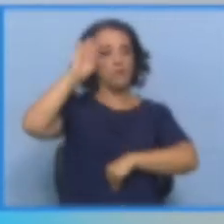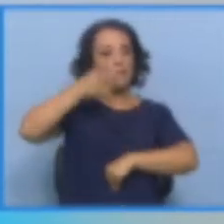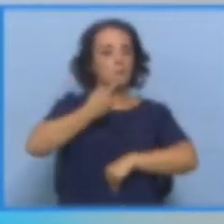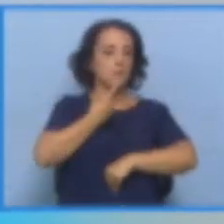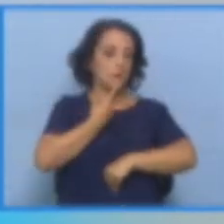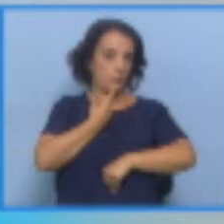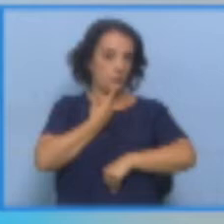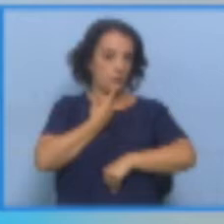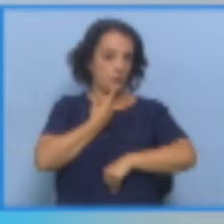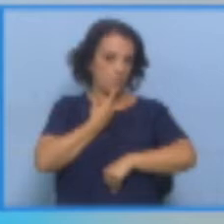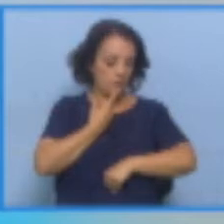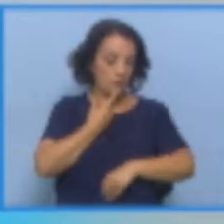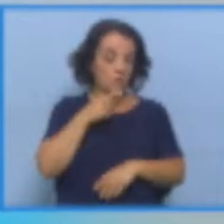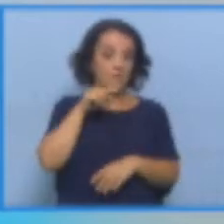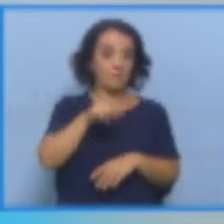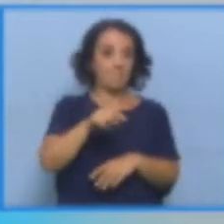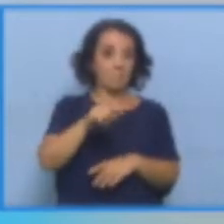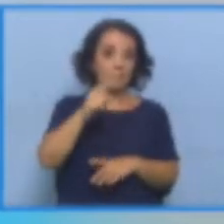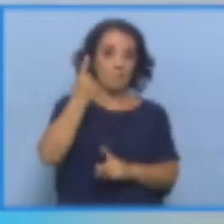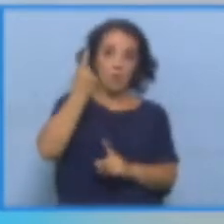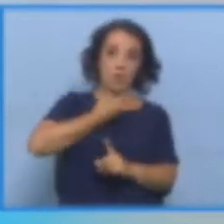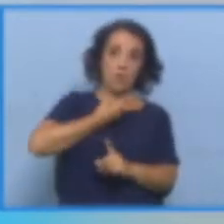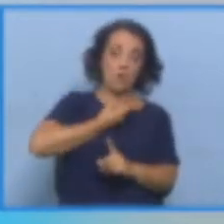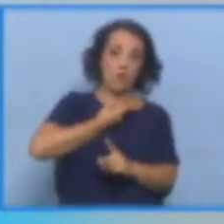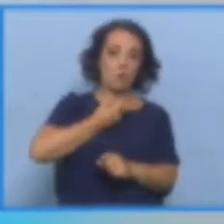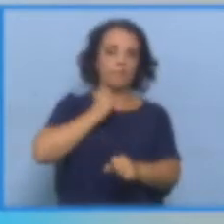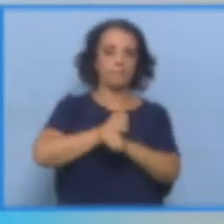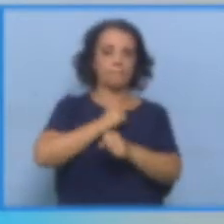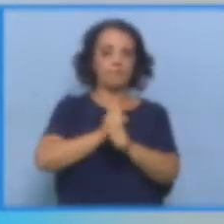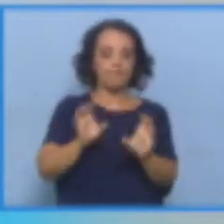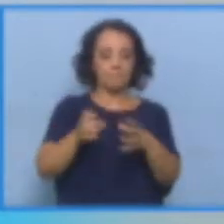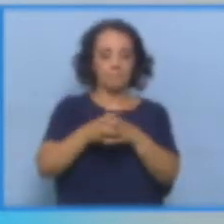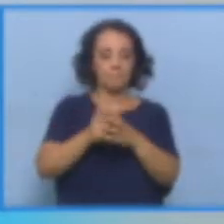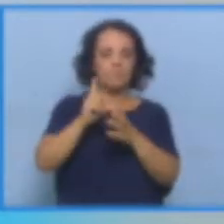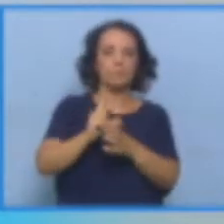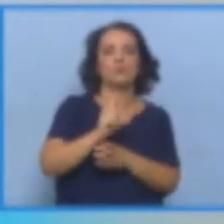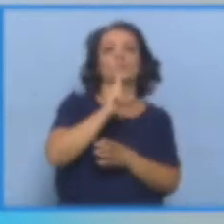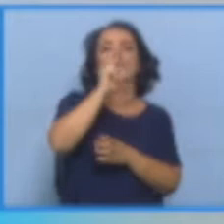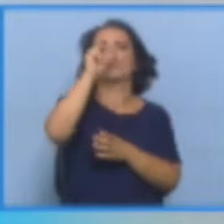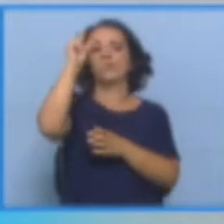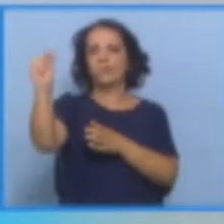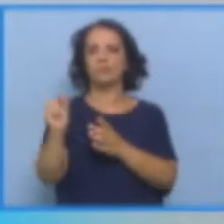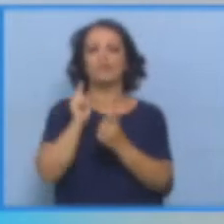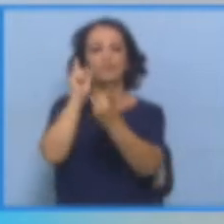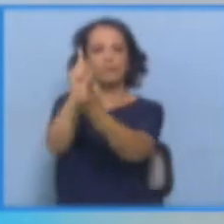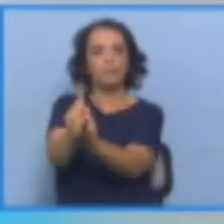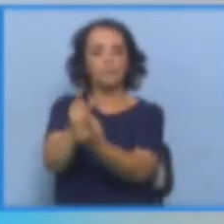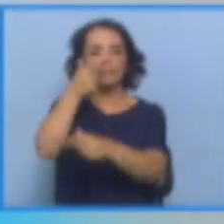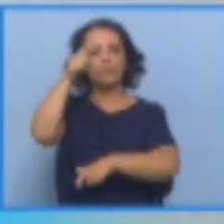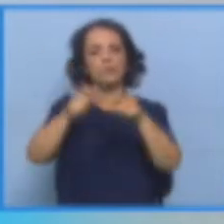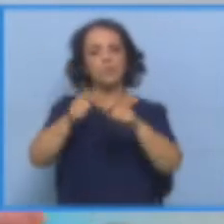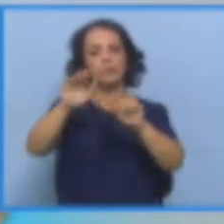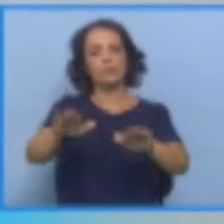a dinamização missionária, este movimento de saída, este ir em encontro dos outros, este estar virado constantemente